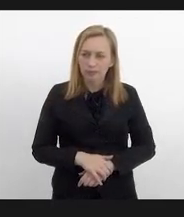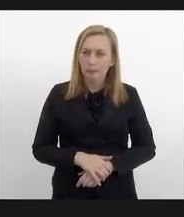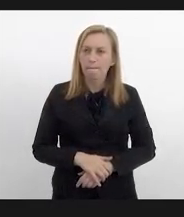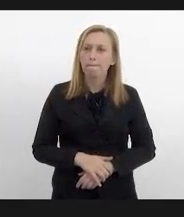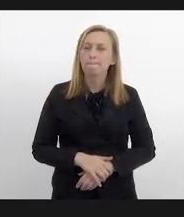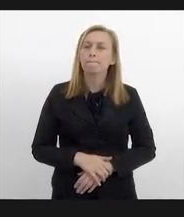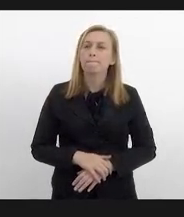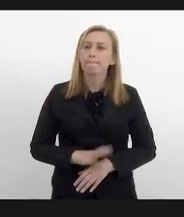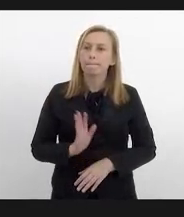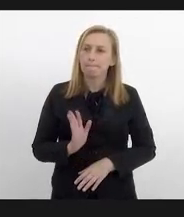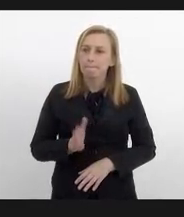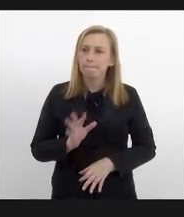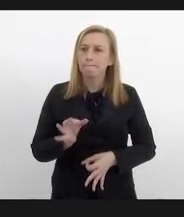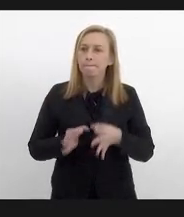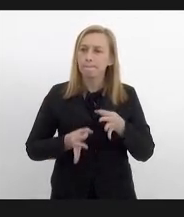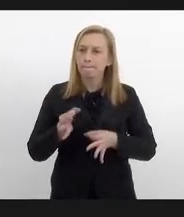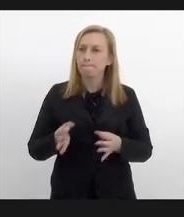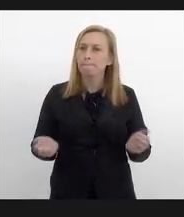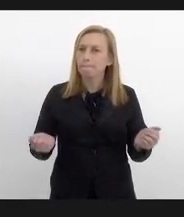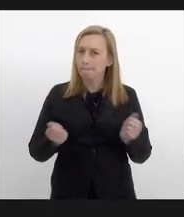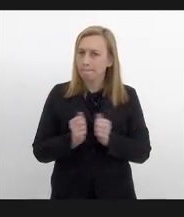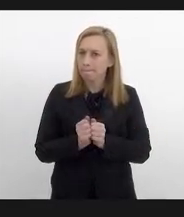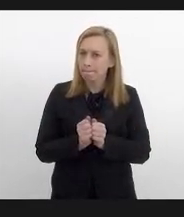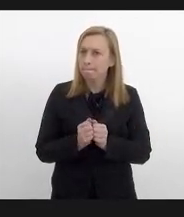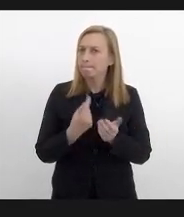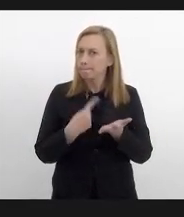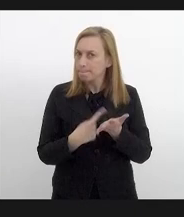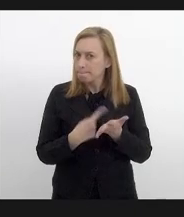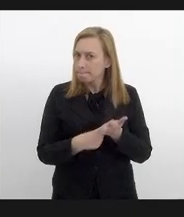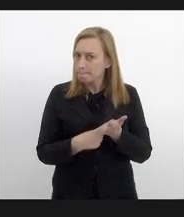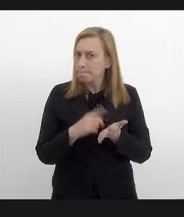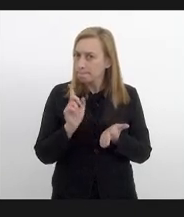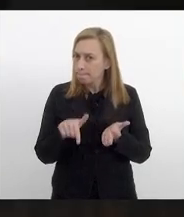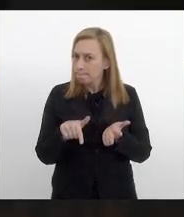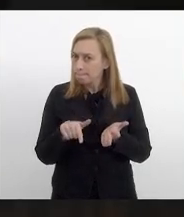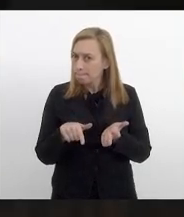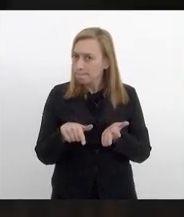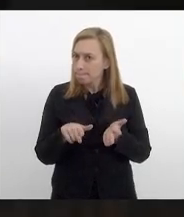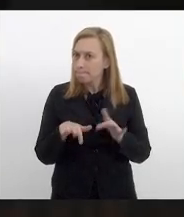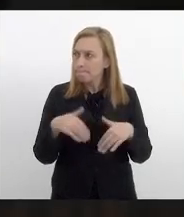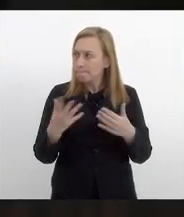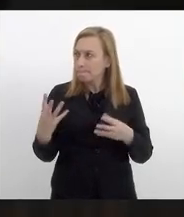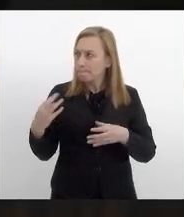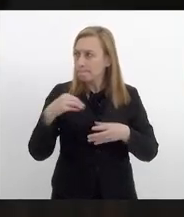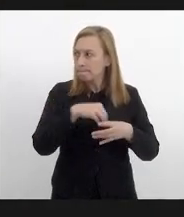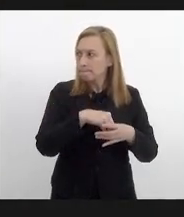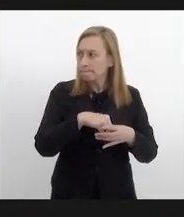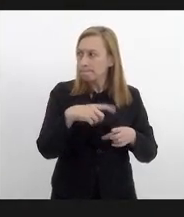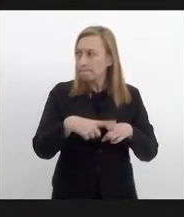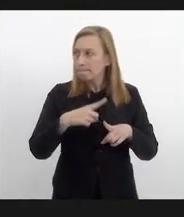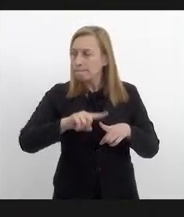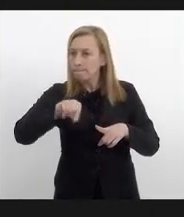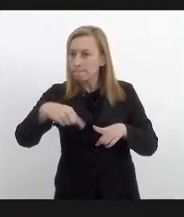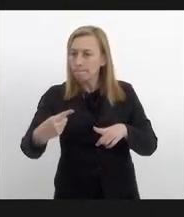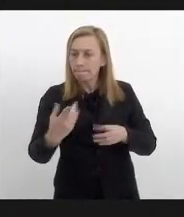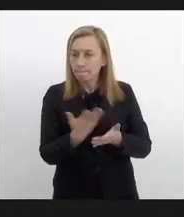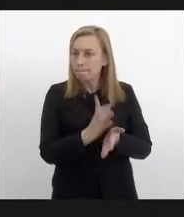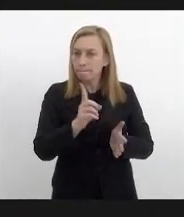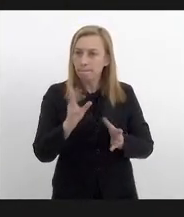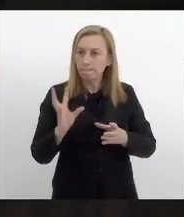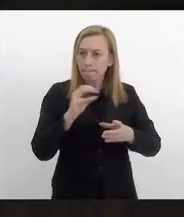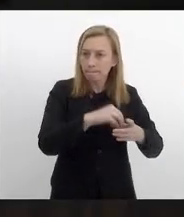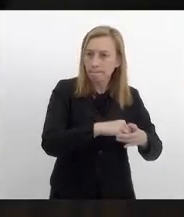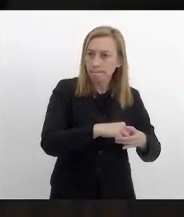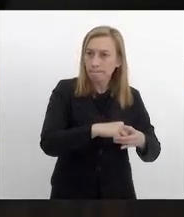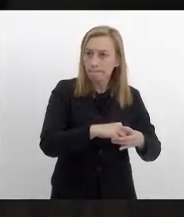assistentes jurídicos, obviamente, vão participar desse acordo, não é isso? Eles estão incluídos, porque nas outras acabaram não sendo incluídos.